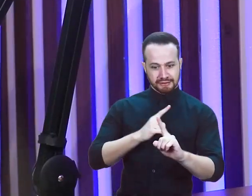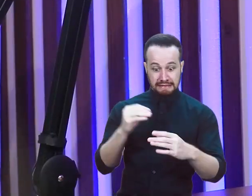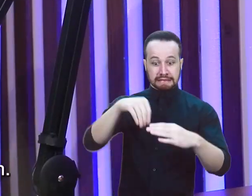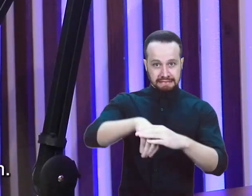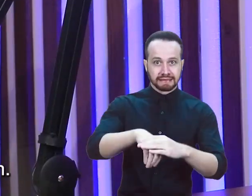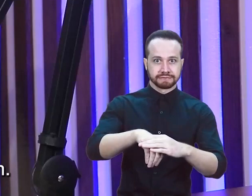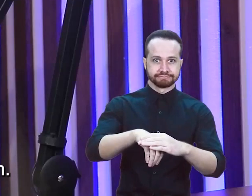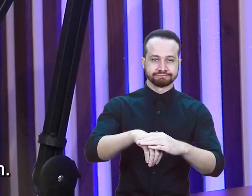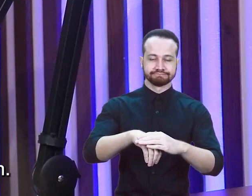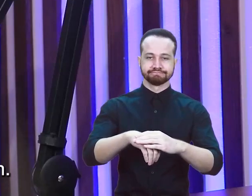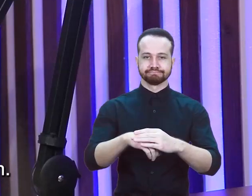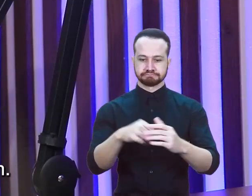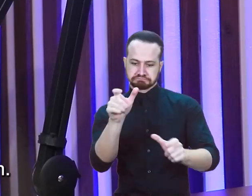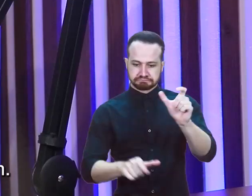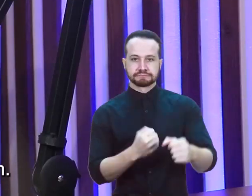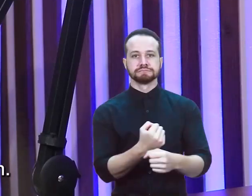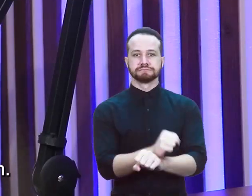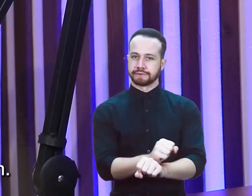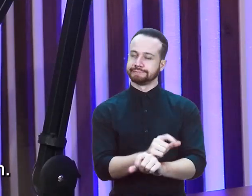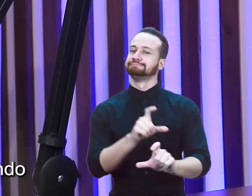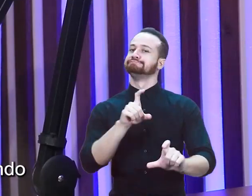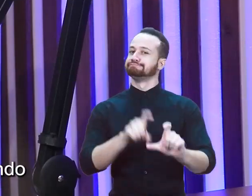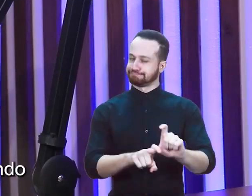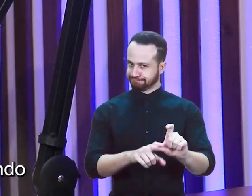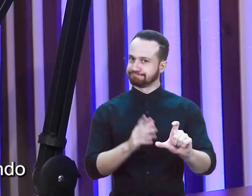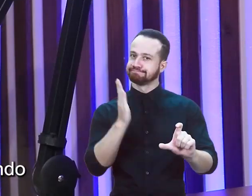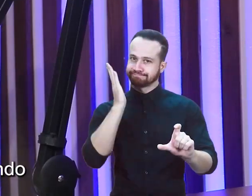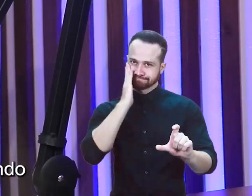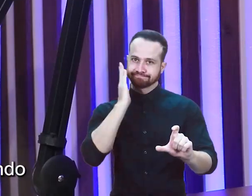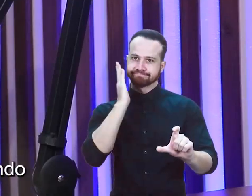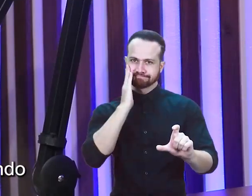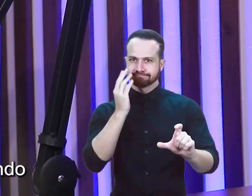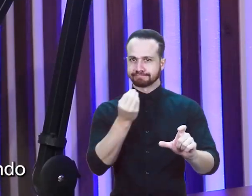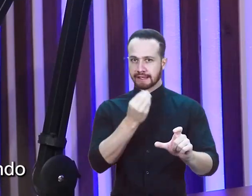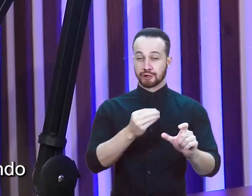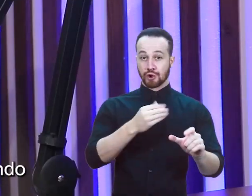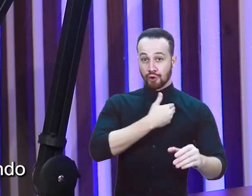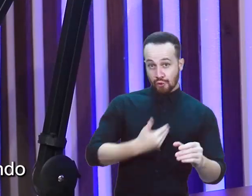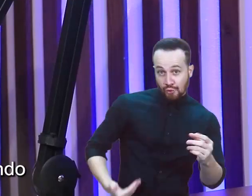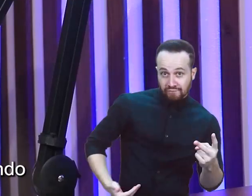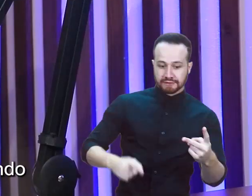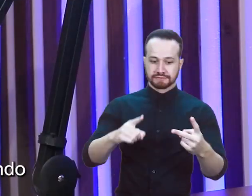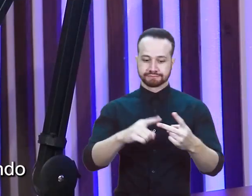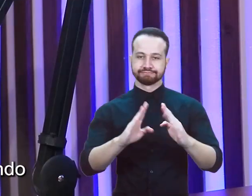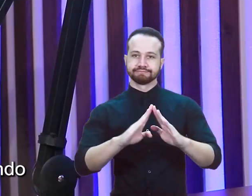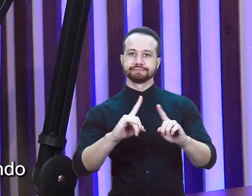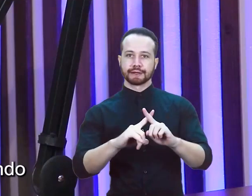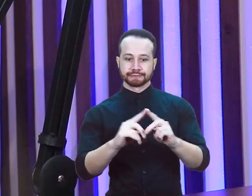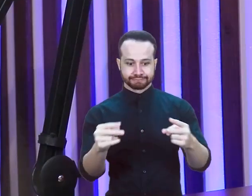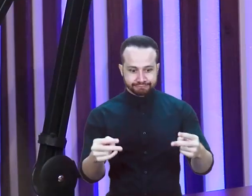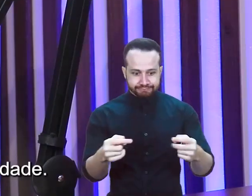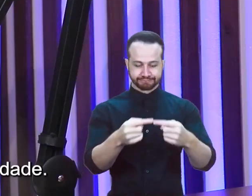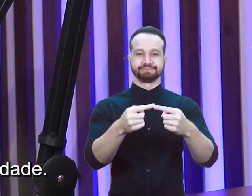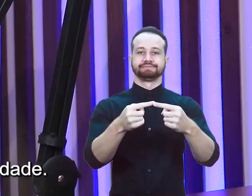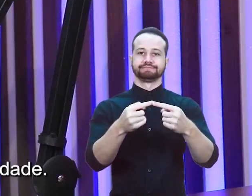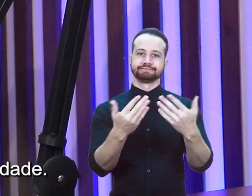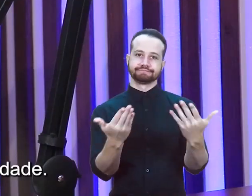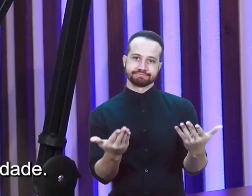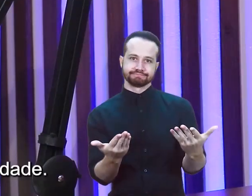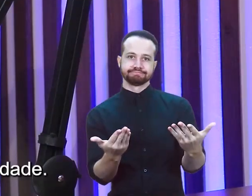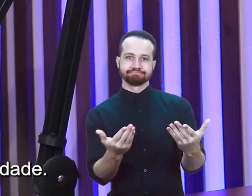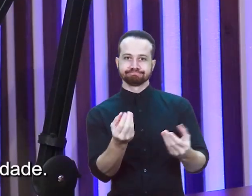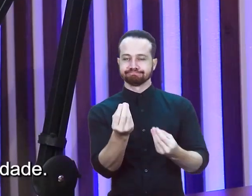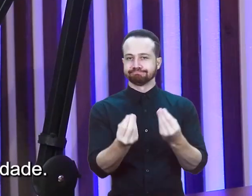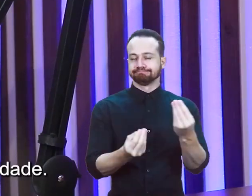escravizadas. Então, ela tem dívida também. Então, você tem o Estado e você tem a igreja concordando